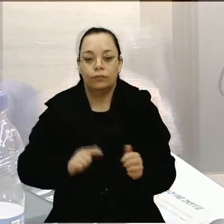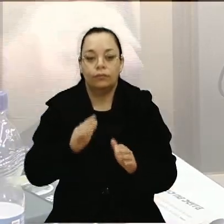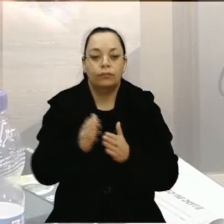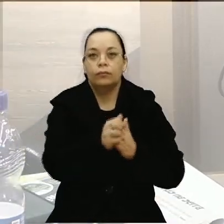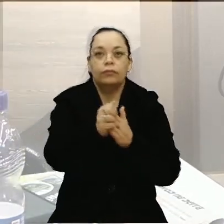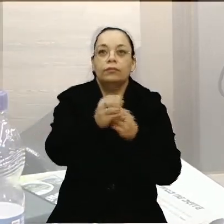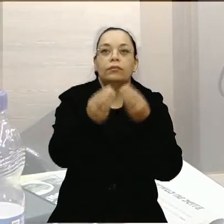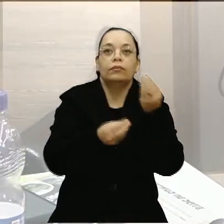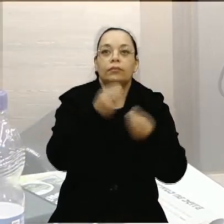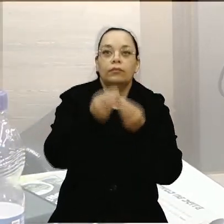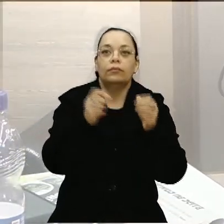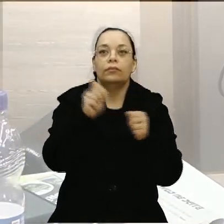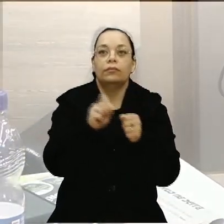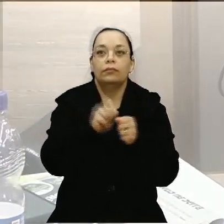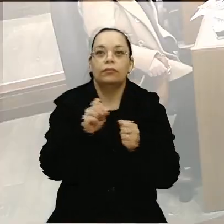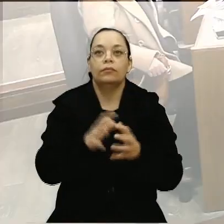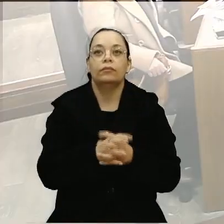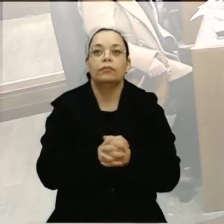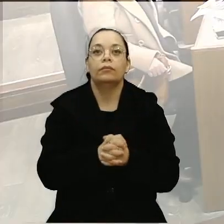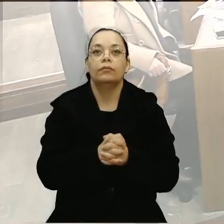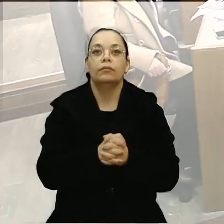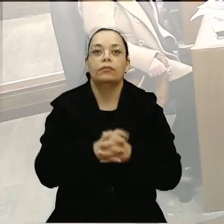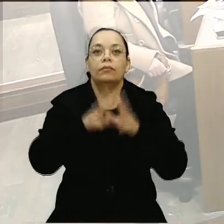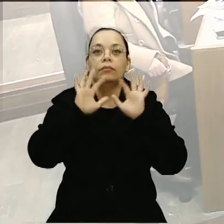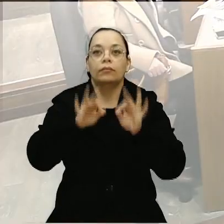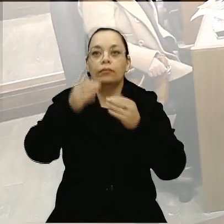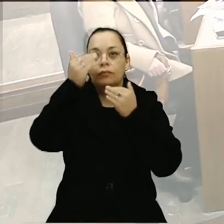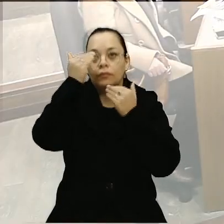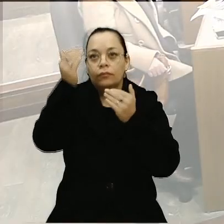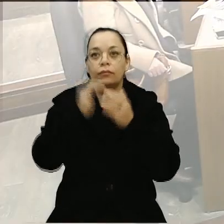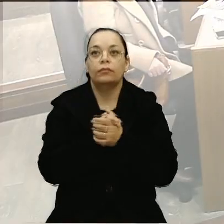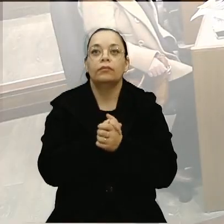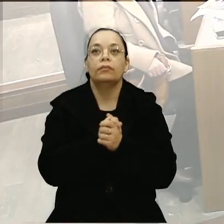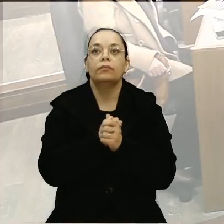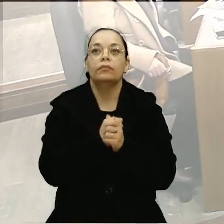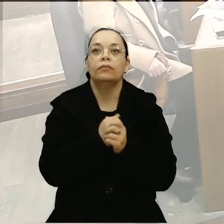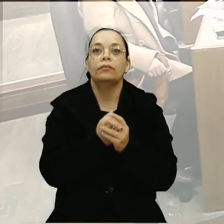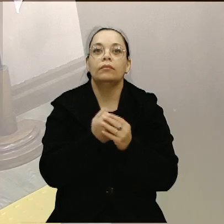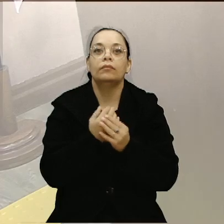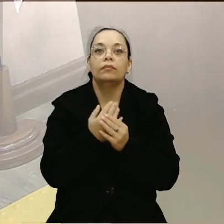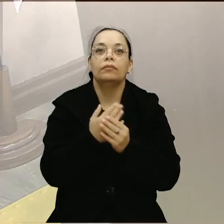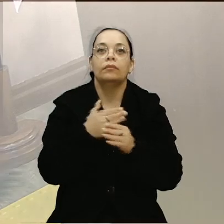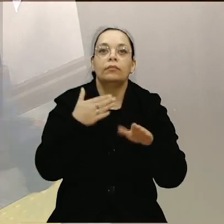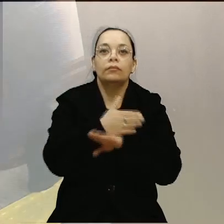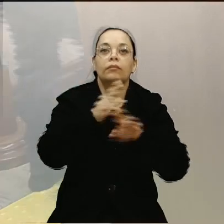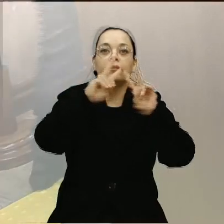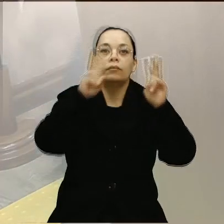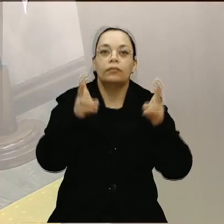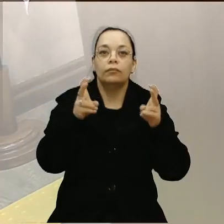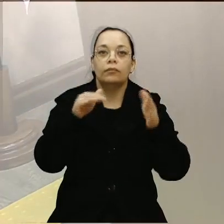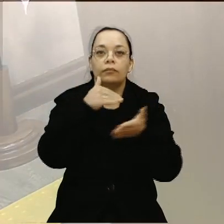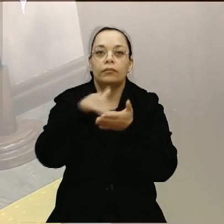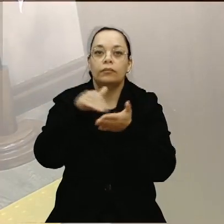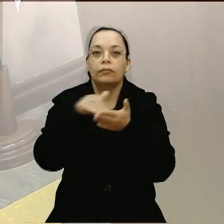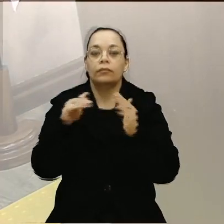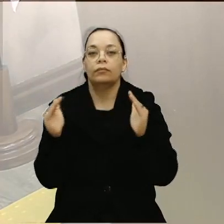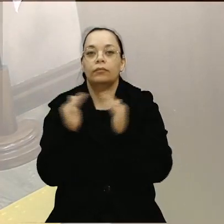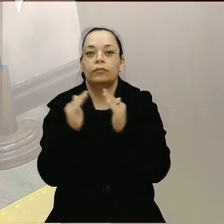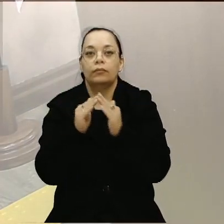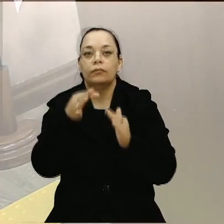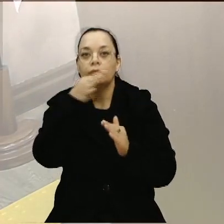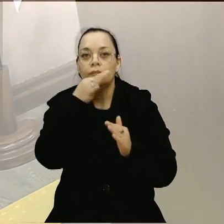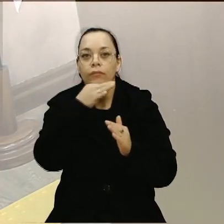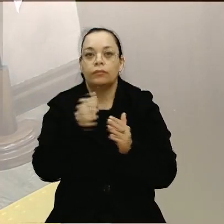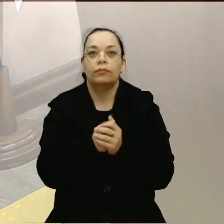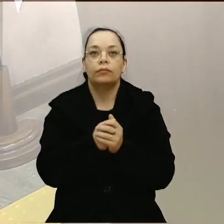como deveria ser feito. Certo, obrigado pela contribuição. Agora eu quero entrar no meu assunto aqui da Secretaria da Habitação do município,